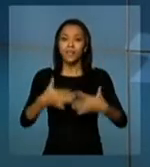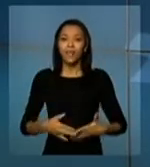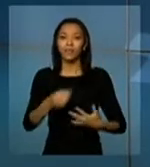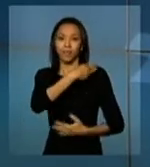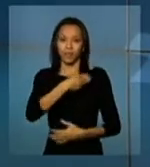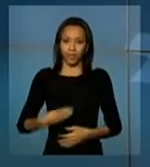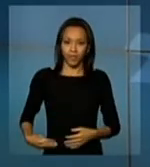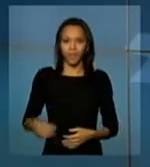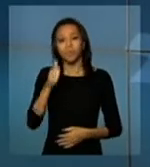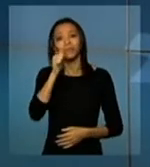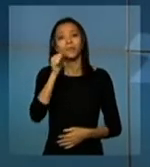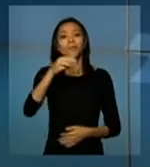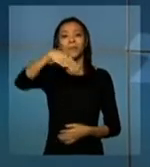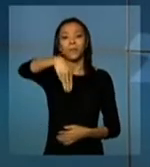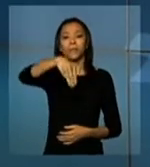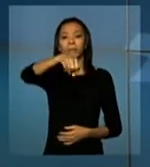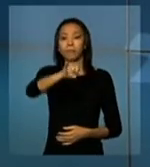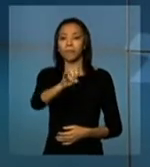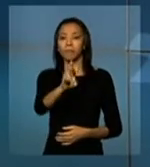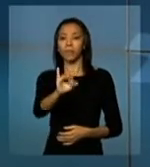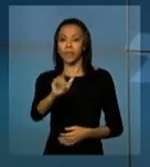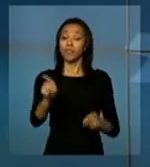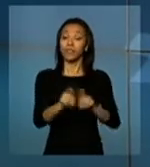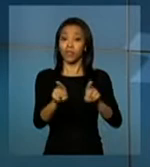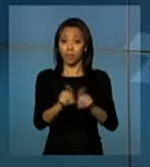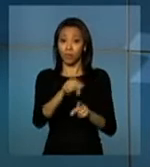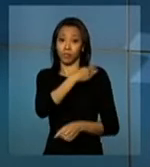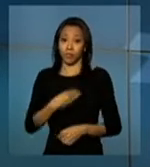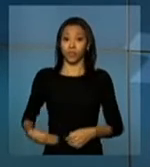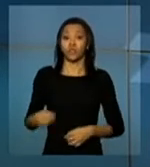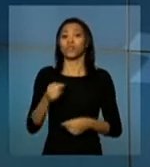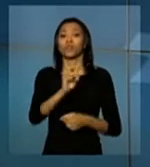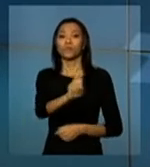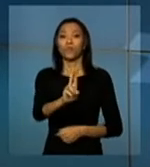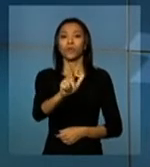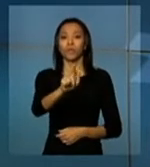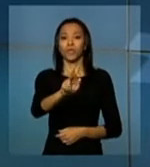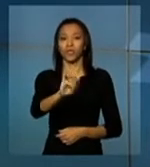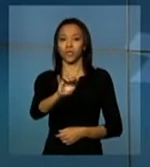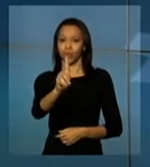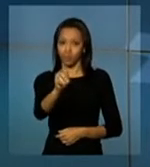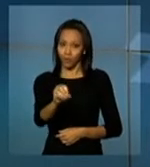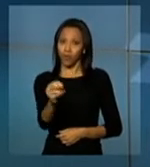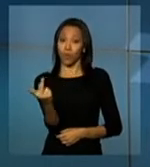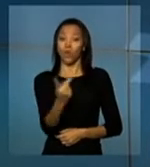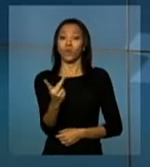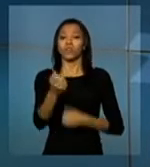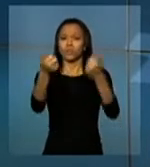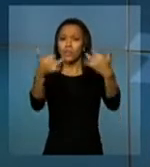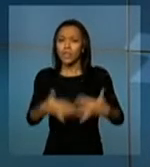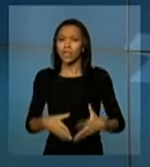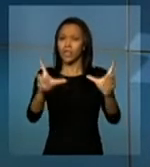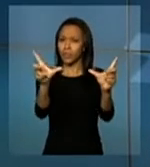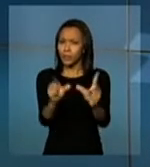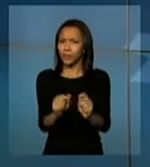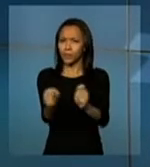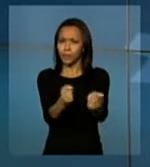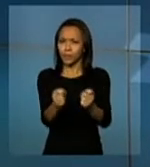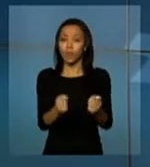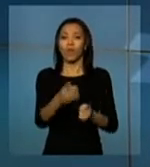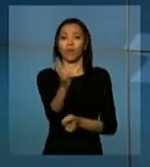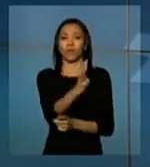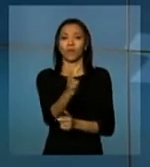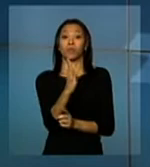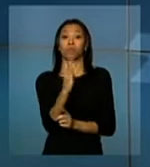do Planejamento, Miriam Belchior, e do ministro da Fazenda, Guido Mantega. O governo federal anunciou redução de 44 bilhões